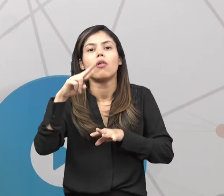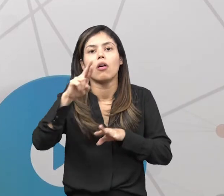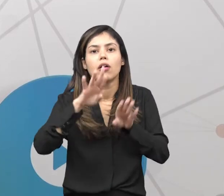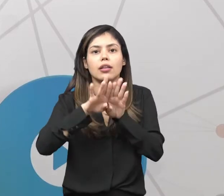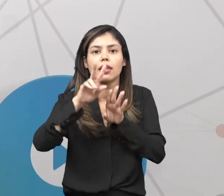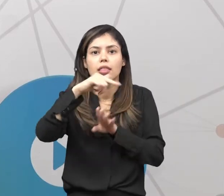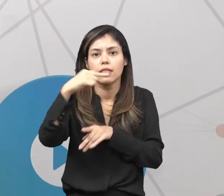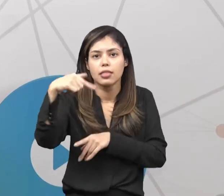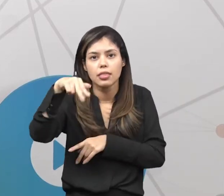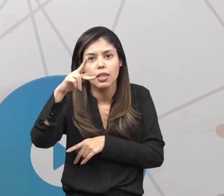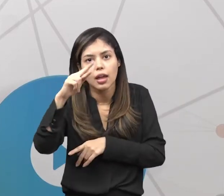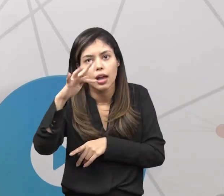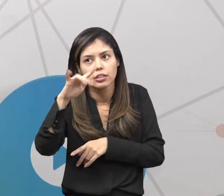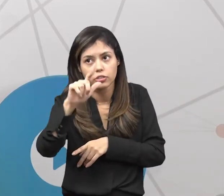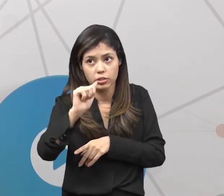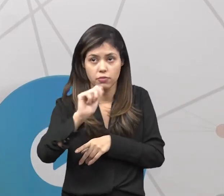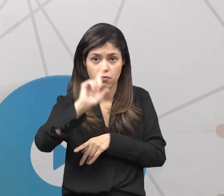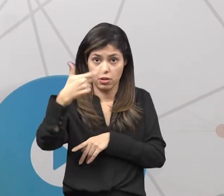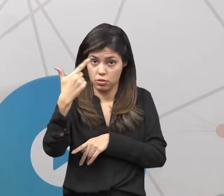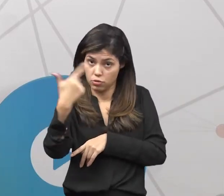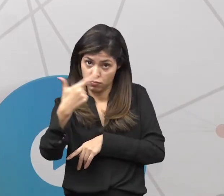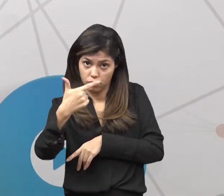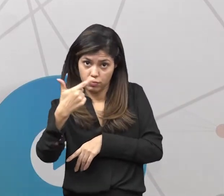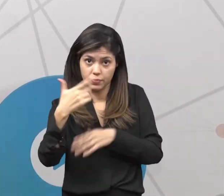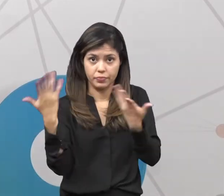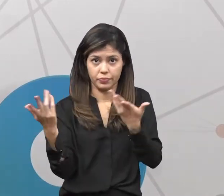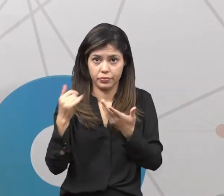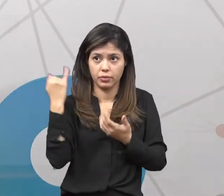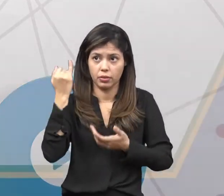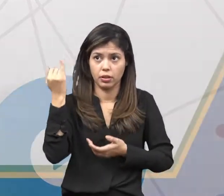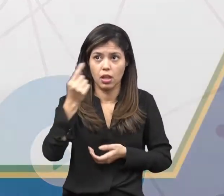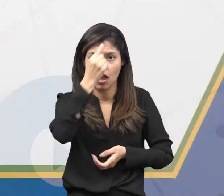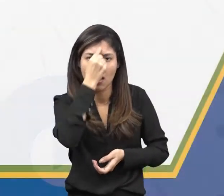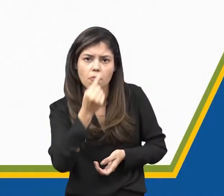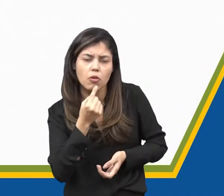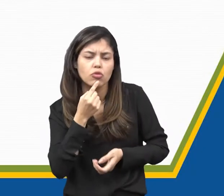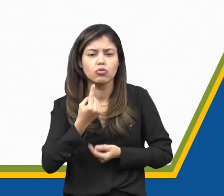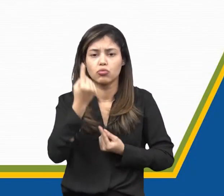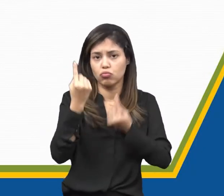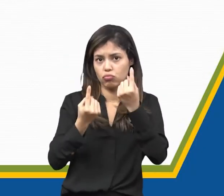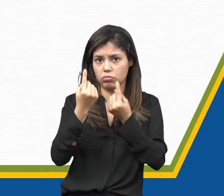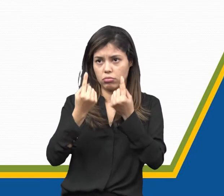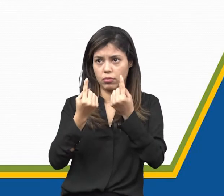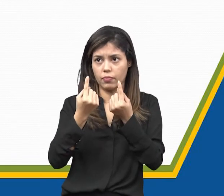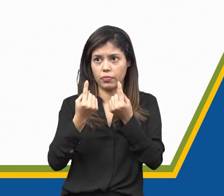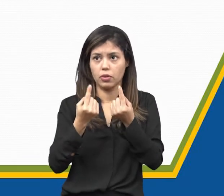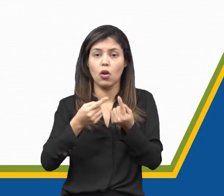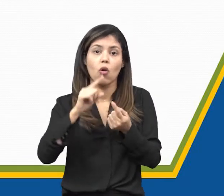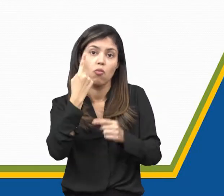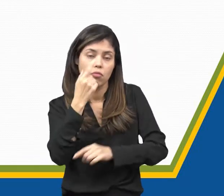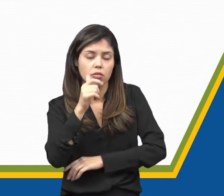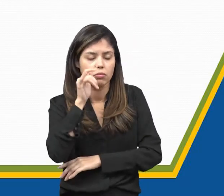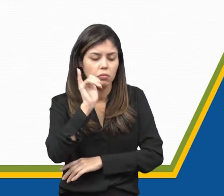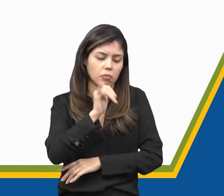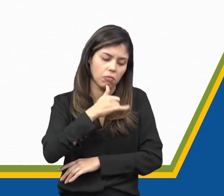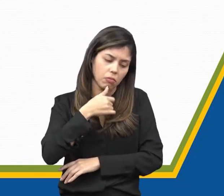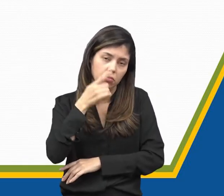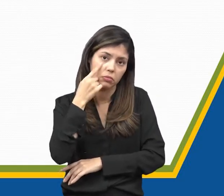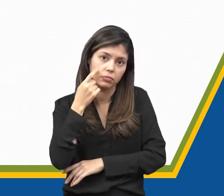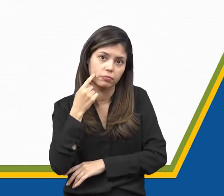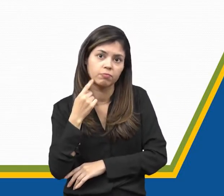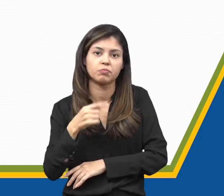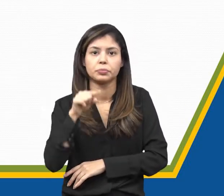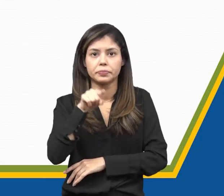negativa. Uma segunda situação, temos a imagem de duas mulheres, onde uma está chorando.